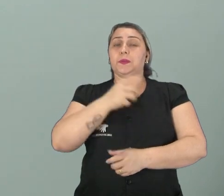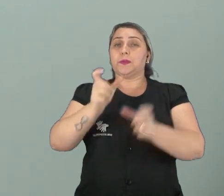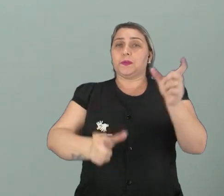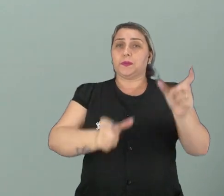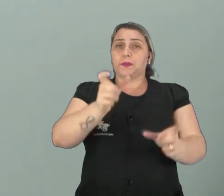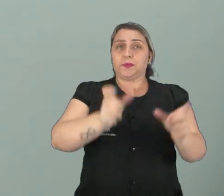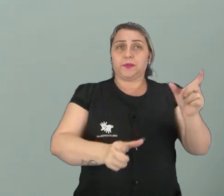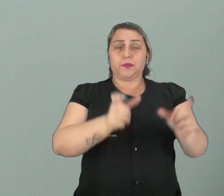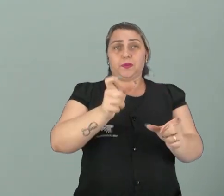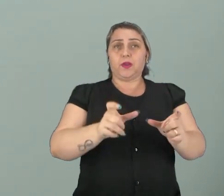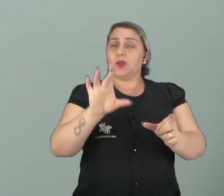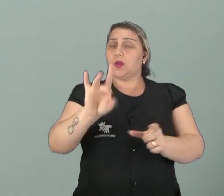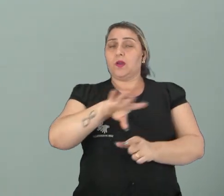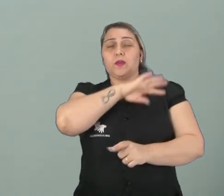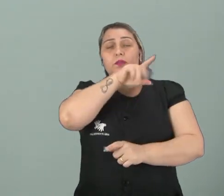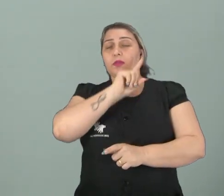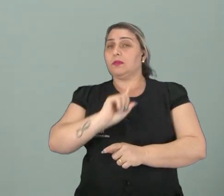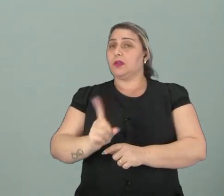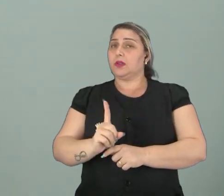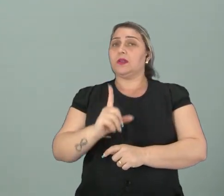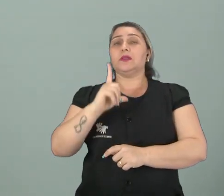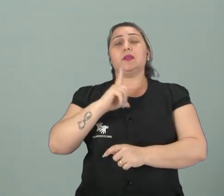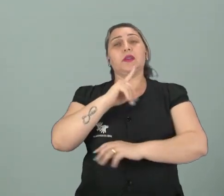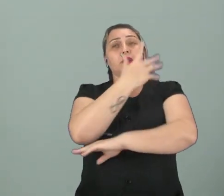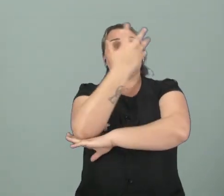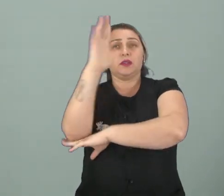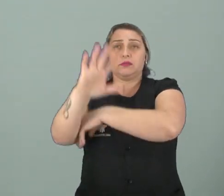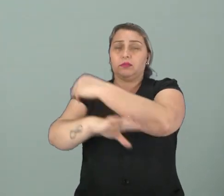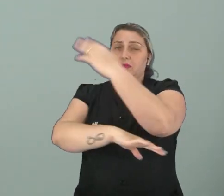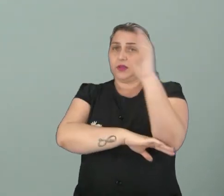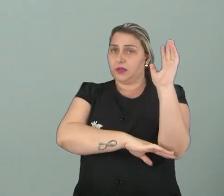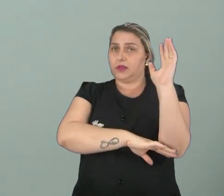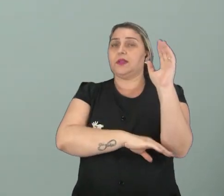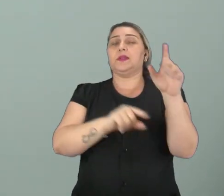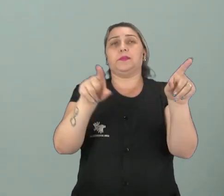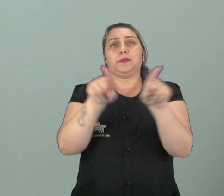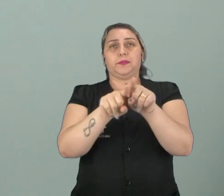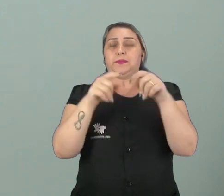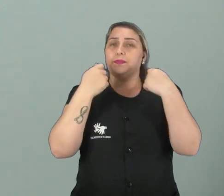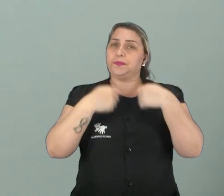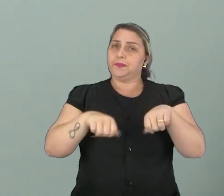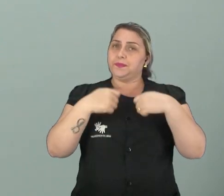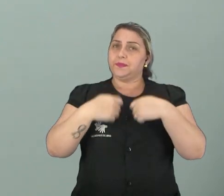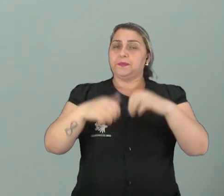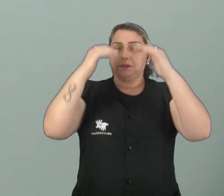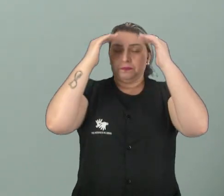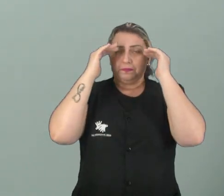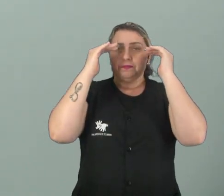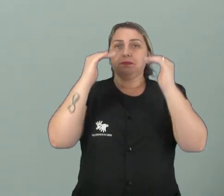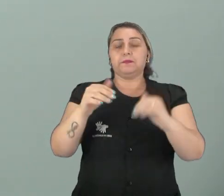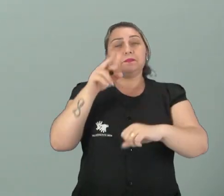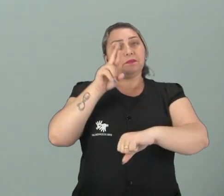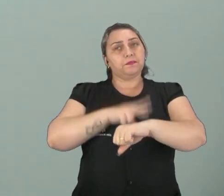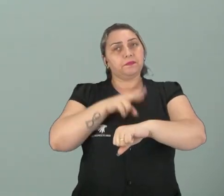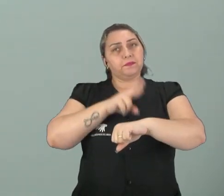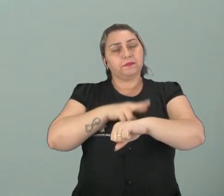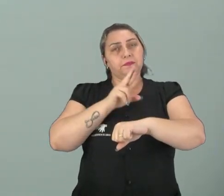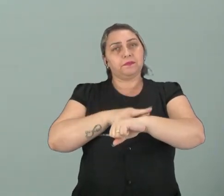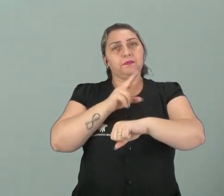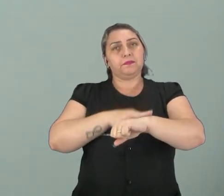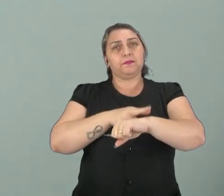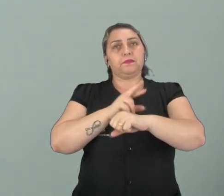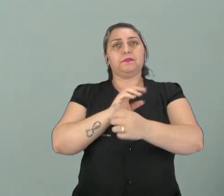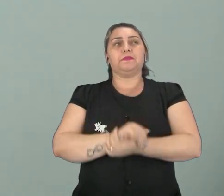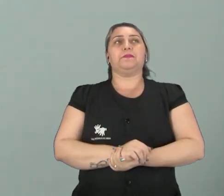seres vivos não são só os animais, a gente também tem as plantas. E as plantas também precisam obedecer a um ritmo, que elas também